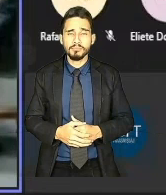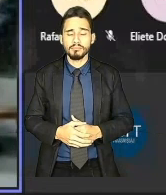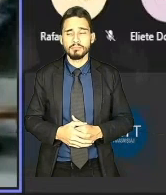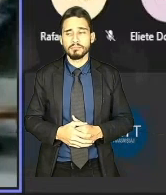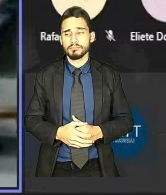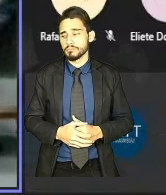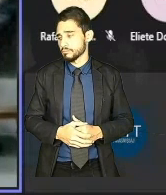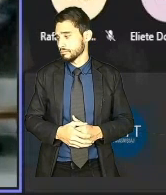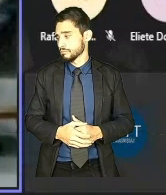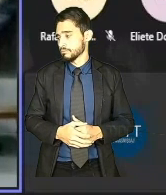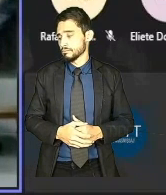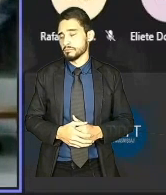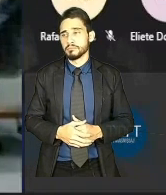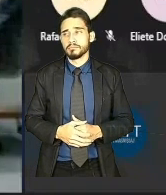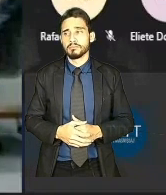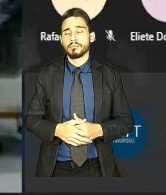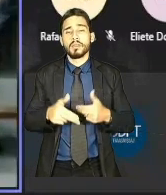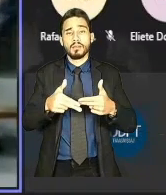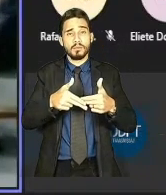conta, então,